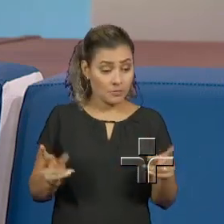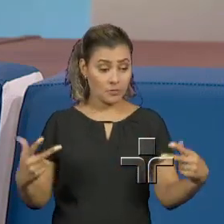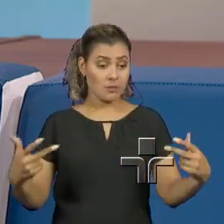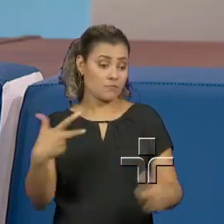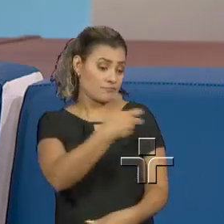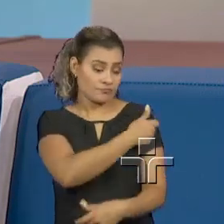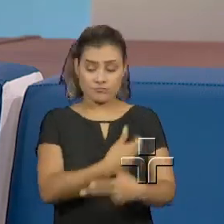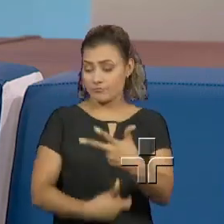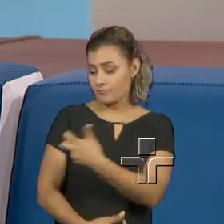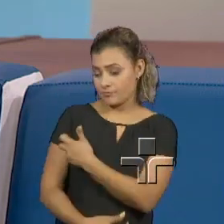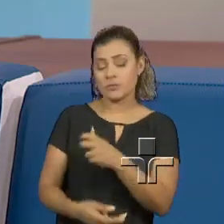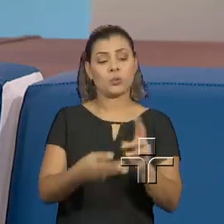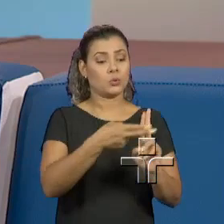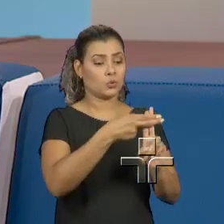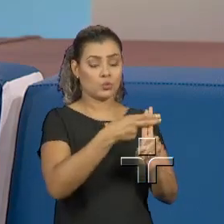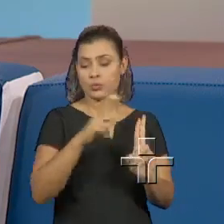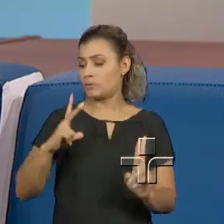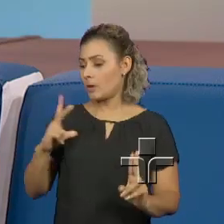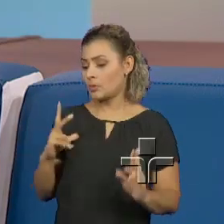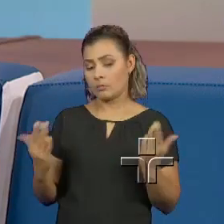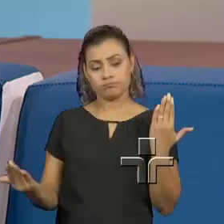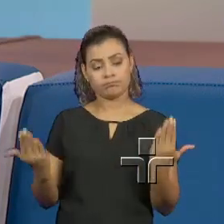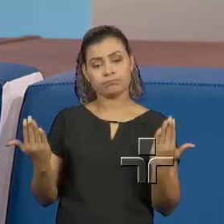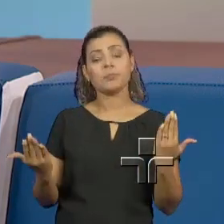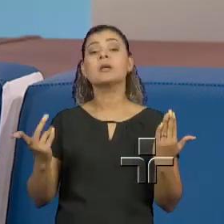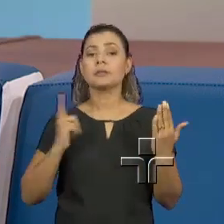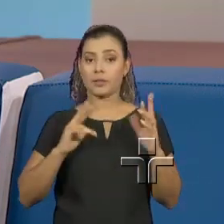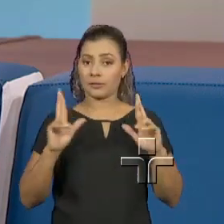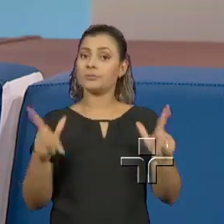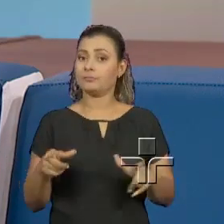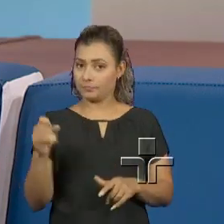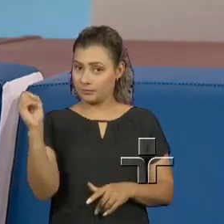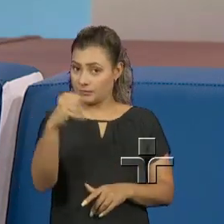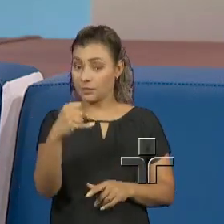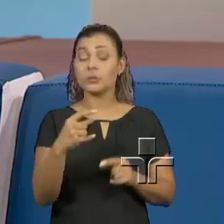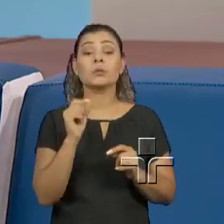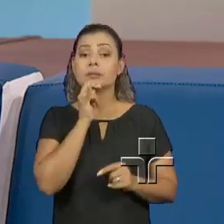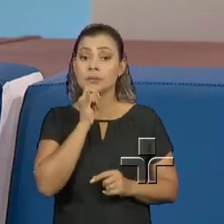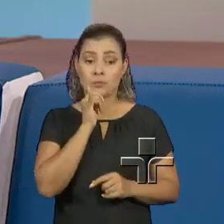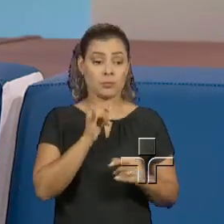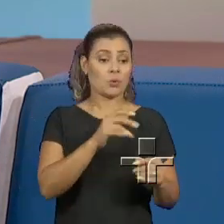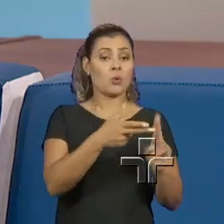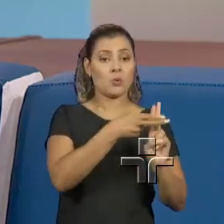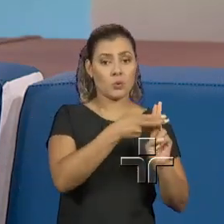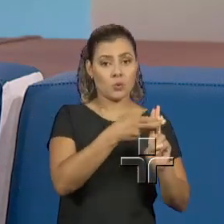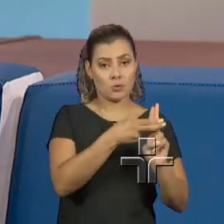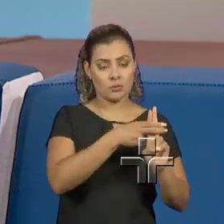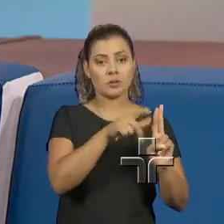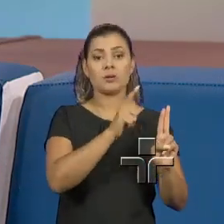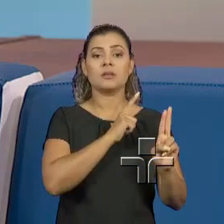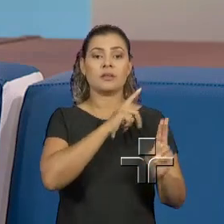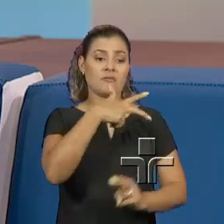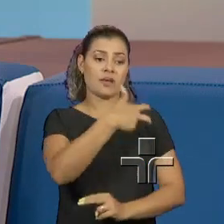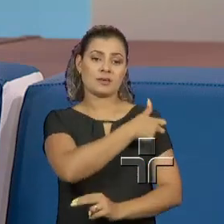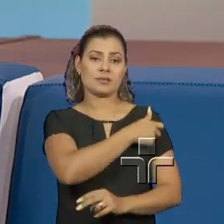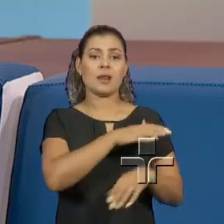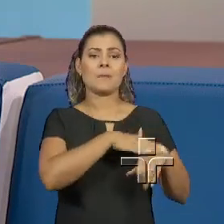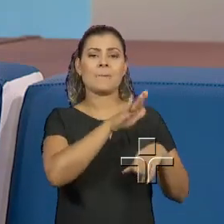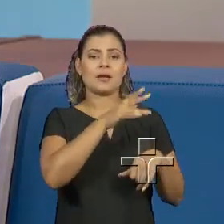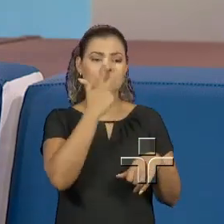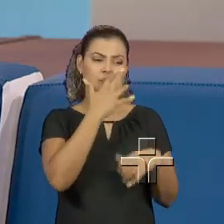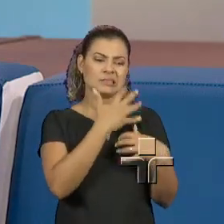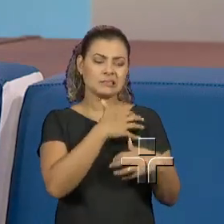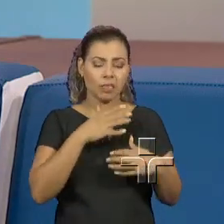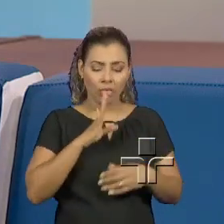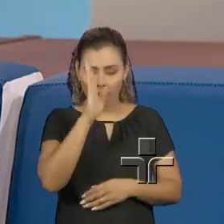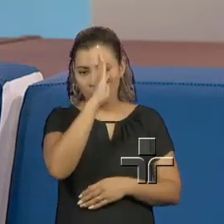na rede pública e na rede particular, tem algumas diferenças. Então, às vezes, na rede pública, uma vacina pode dar mais reação do